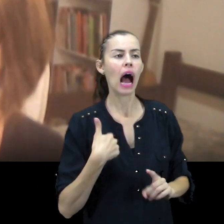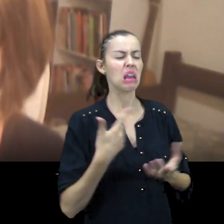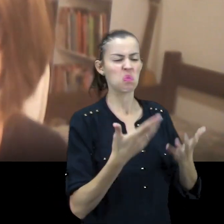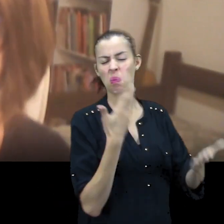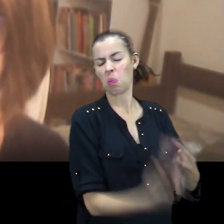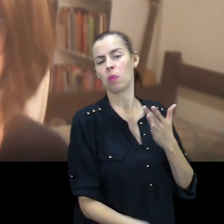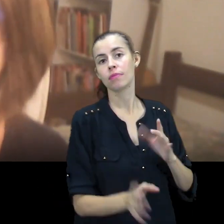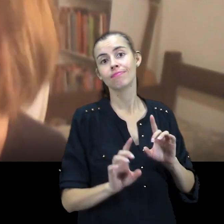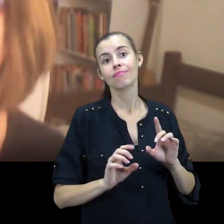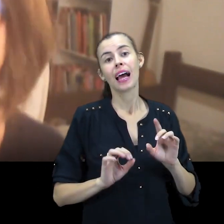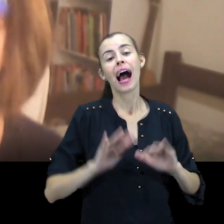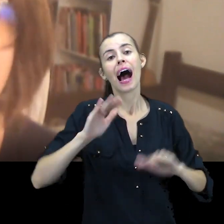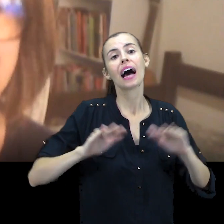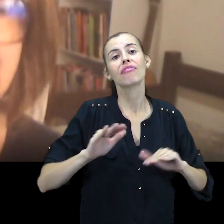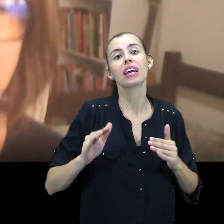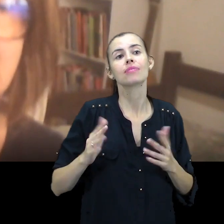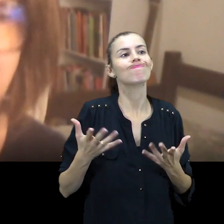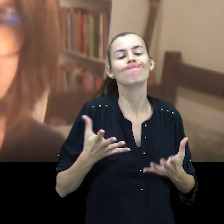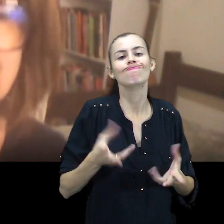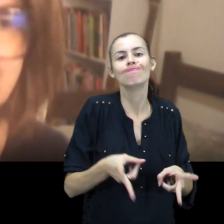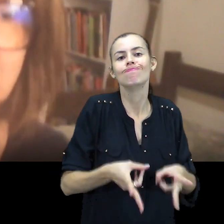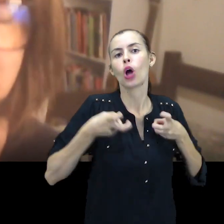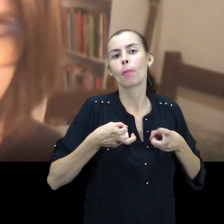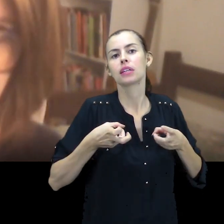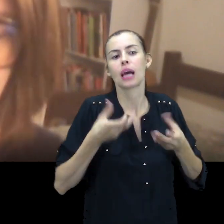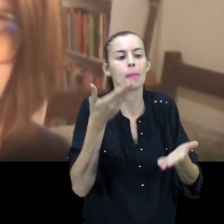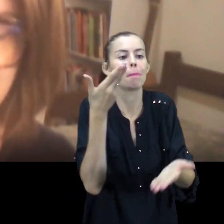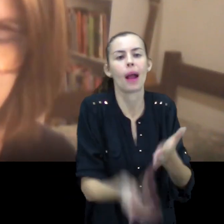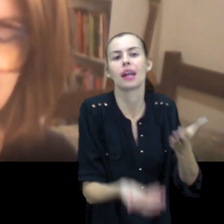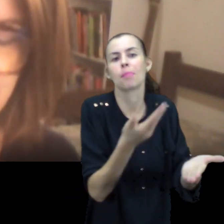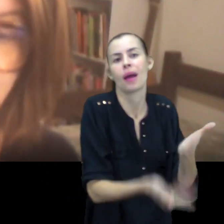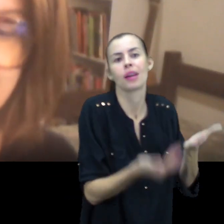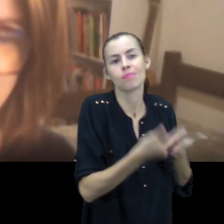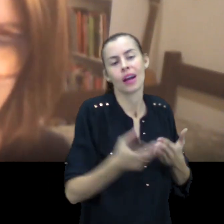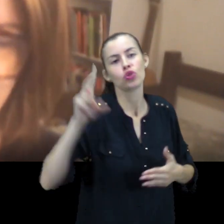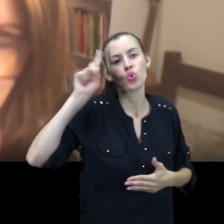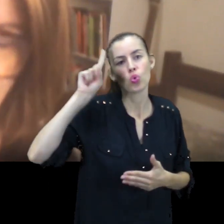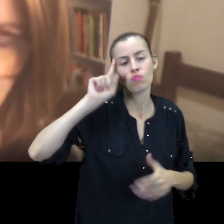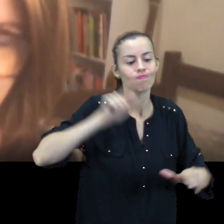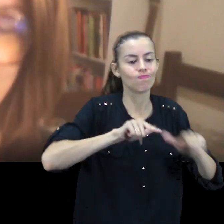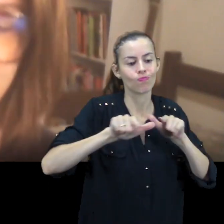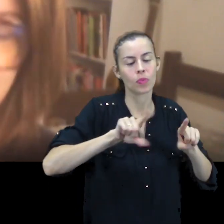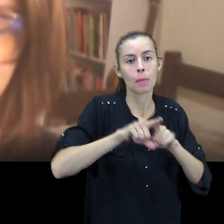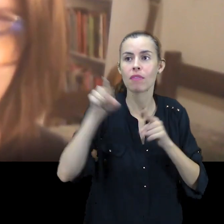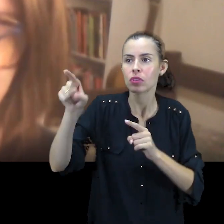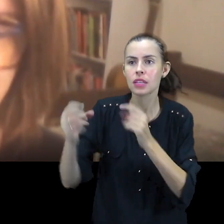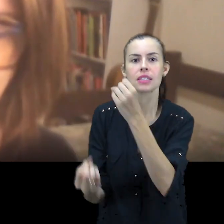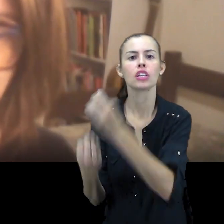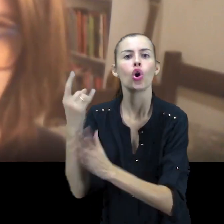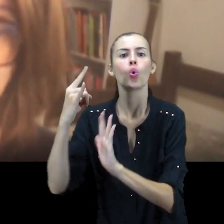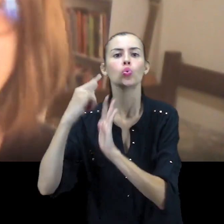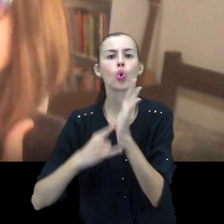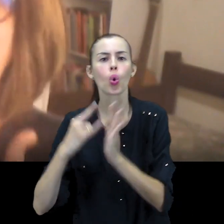currículo. Então, não é pouca coisa, né, Carolina? Você sabe disso, mas eu queria muito destacar como que, para mim,